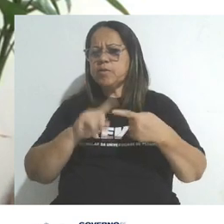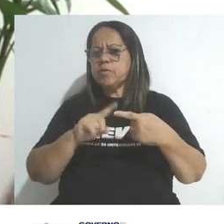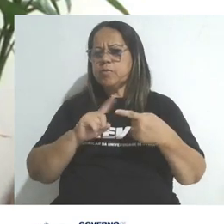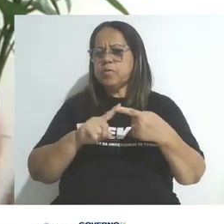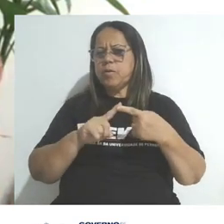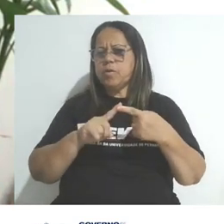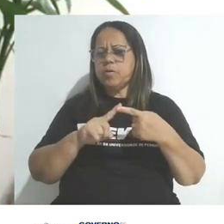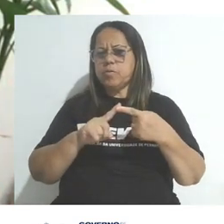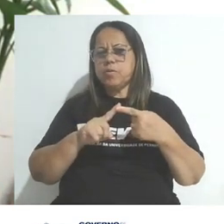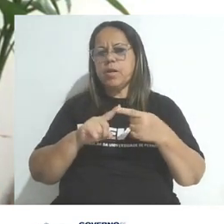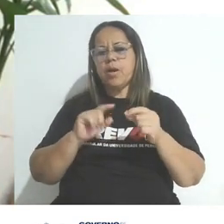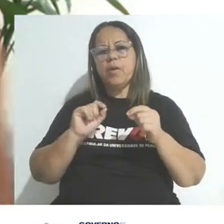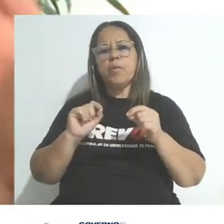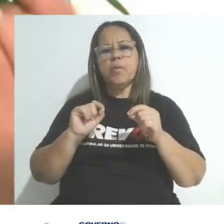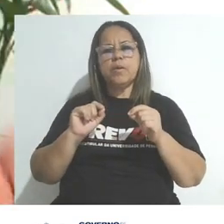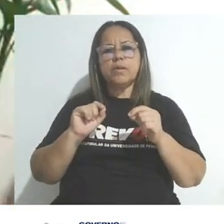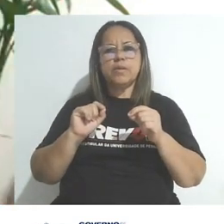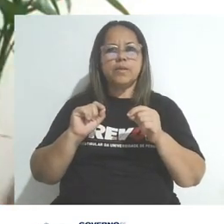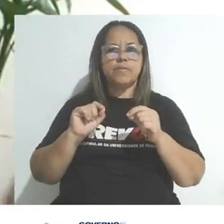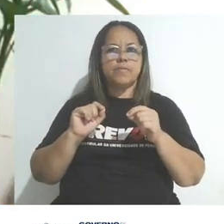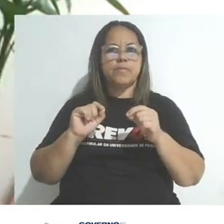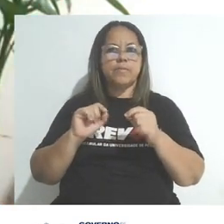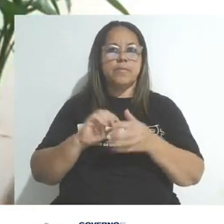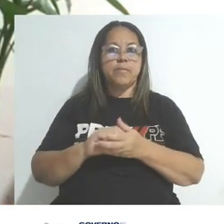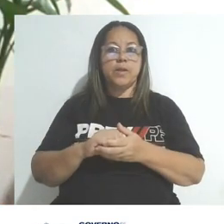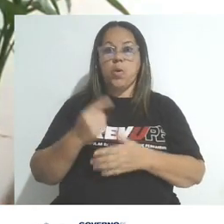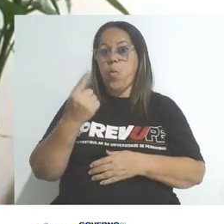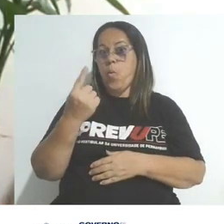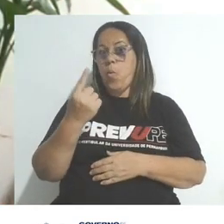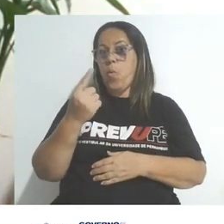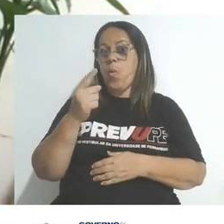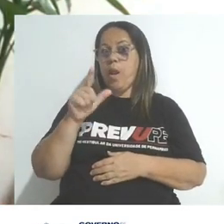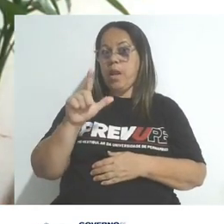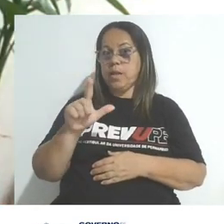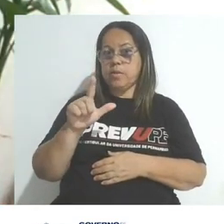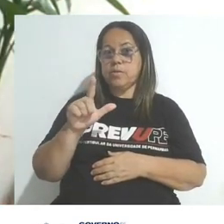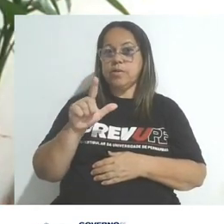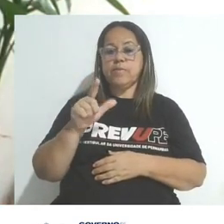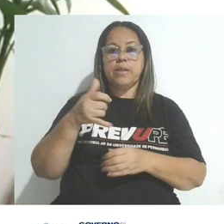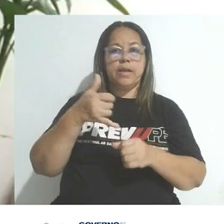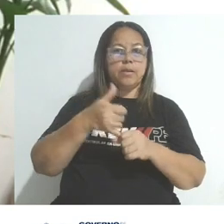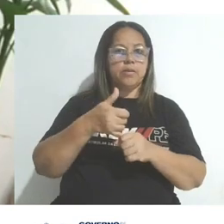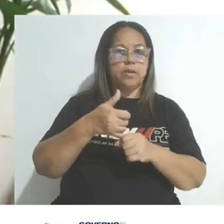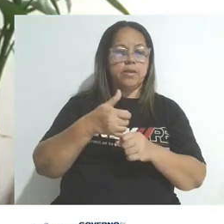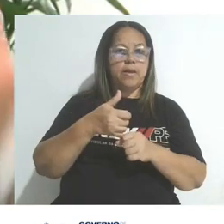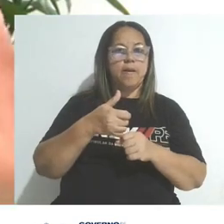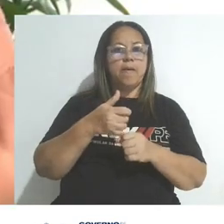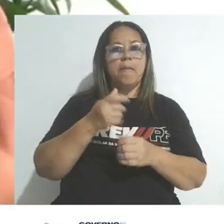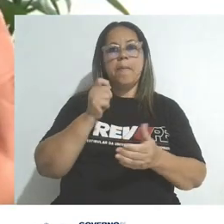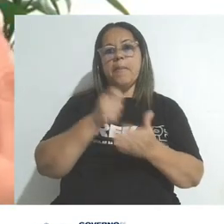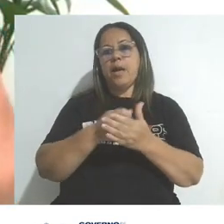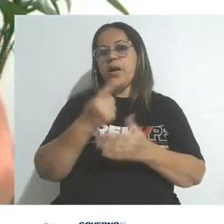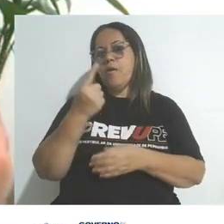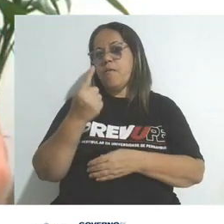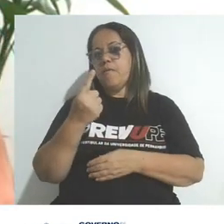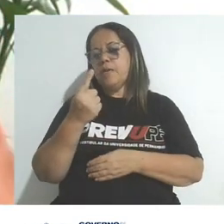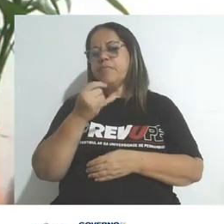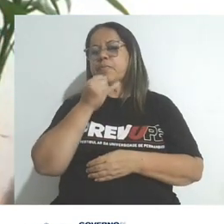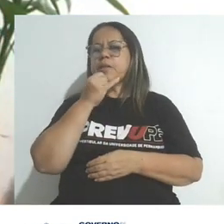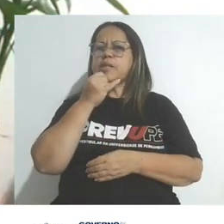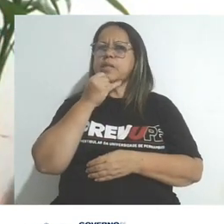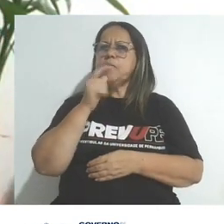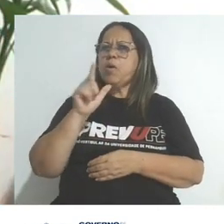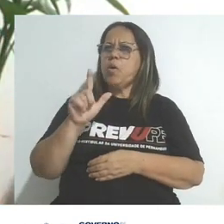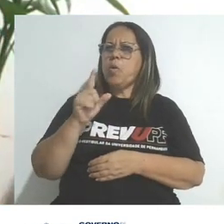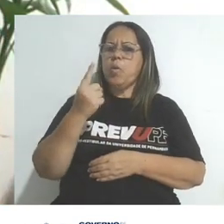prático. A relação de, para cada litro de gasolina, um valor a ser pago. Por exemplo, um litro de gasolina hoje em